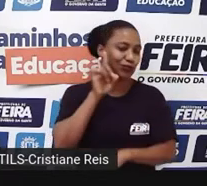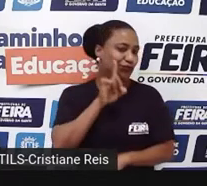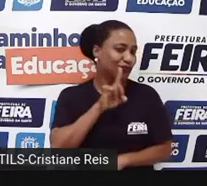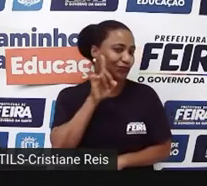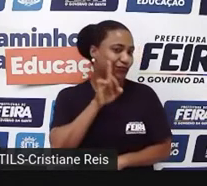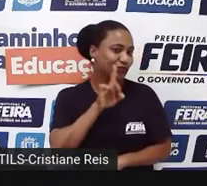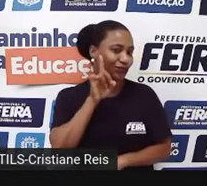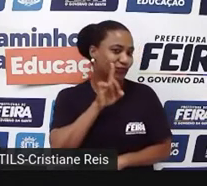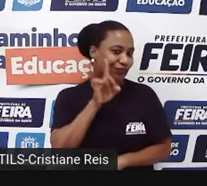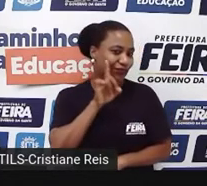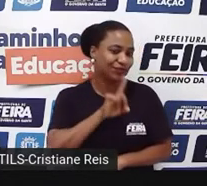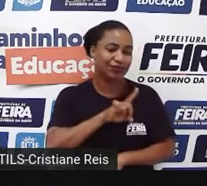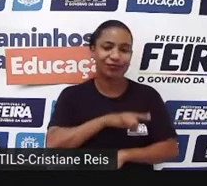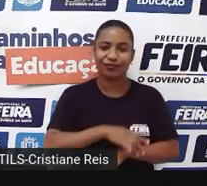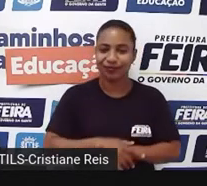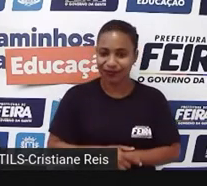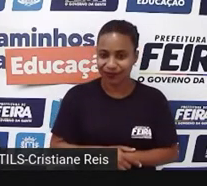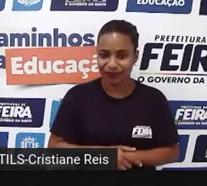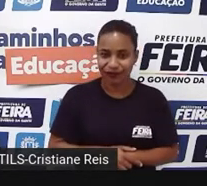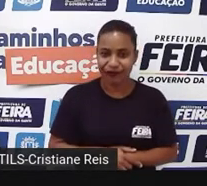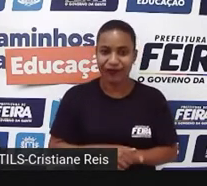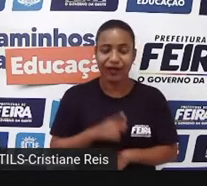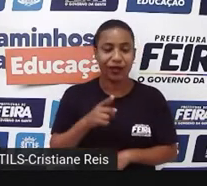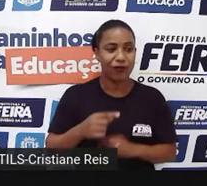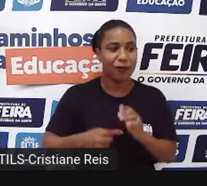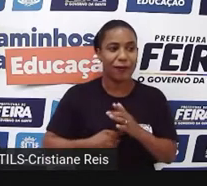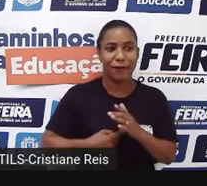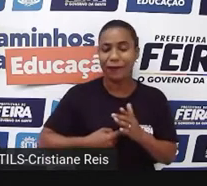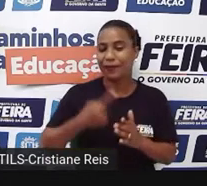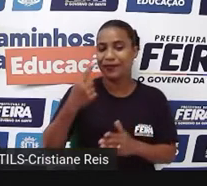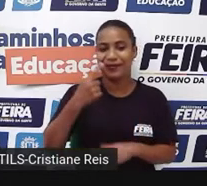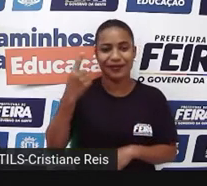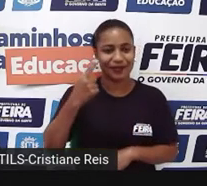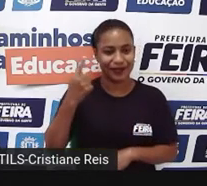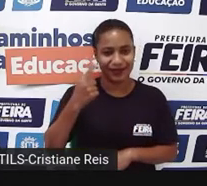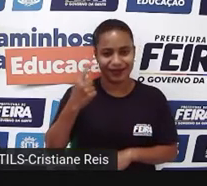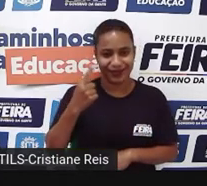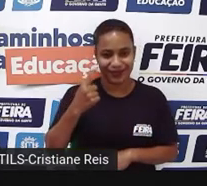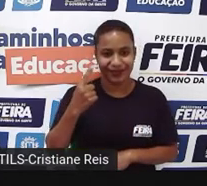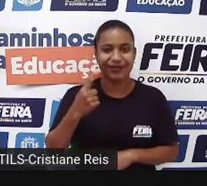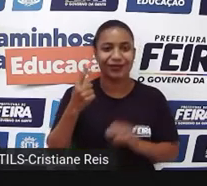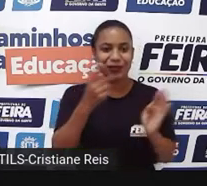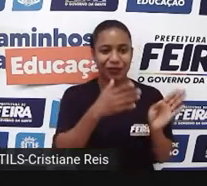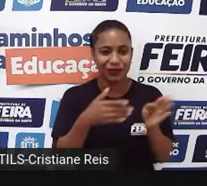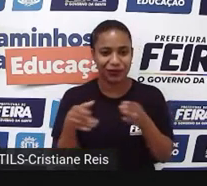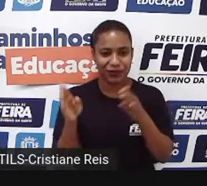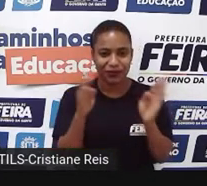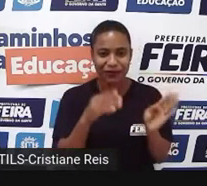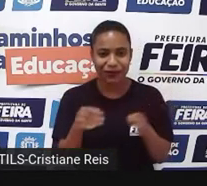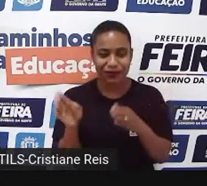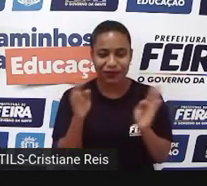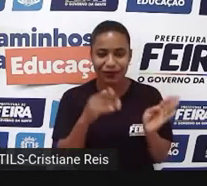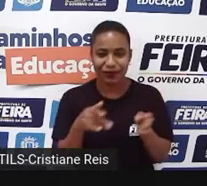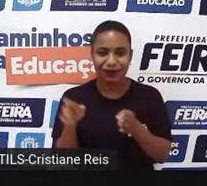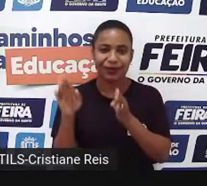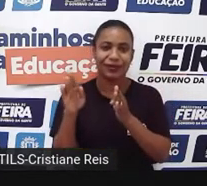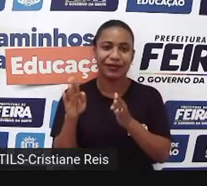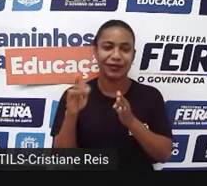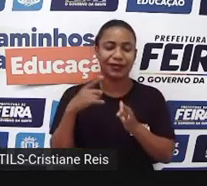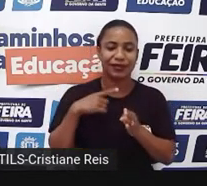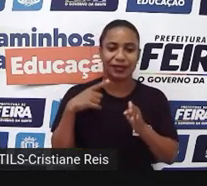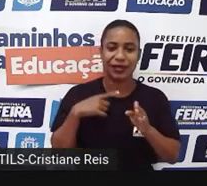primeiro longa-metragem no qual foi incorporado o diálogo sincronizado com o